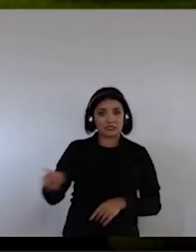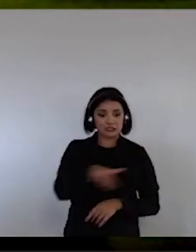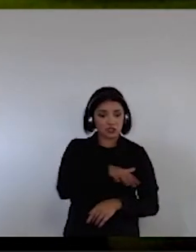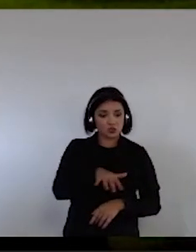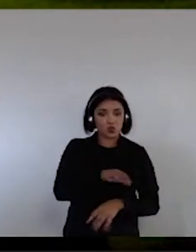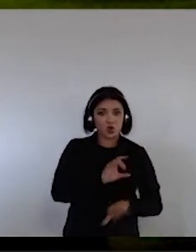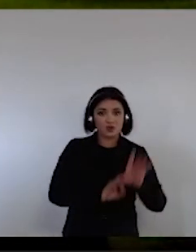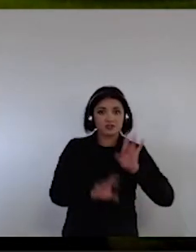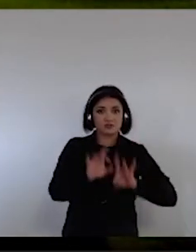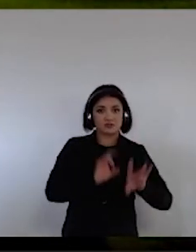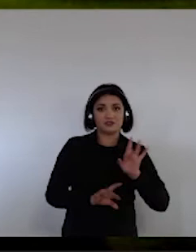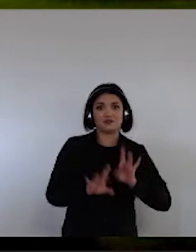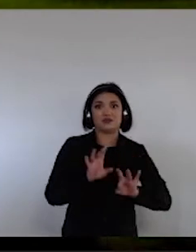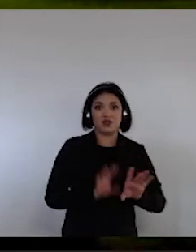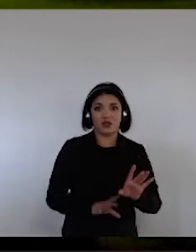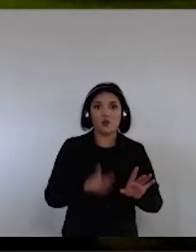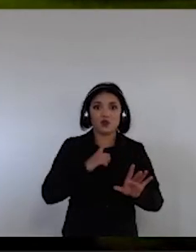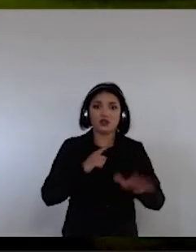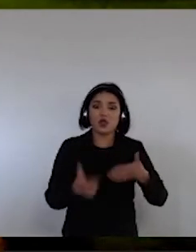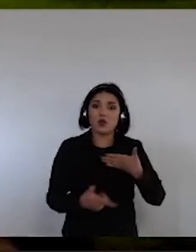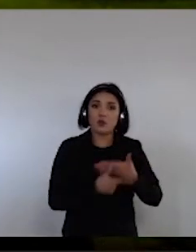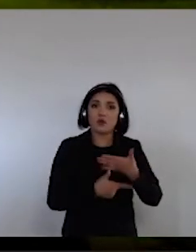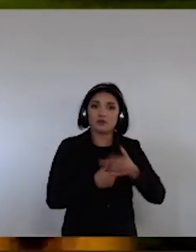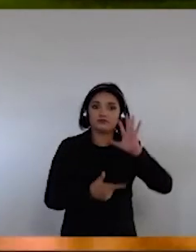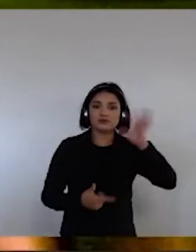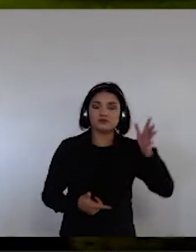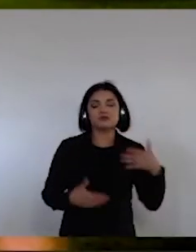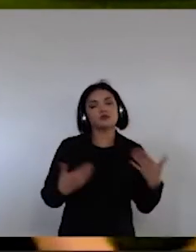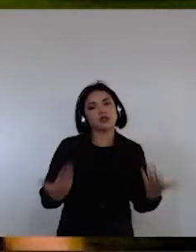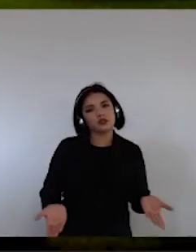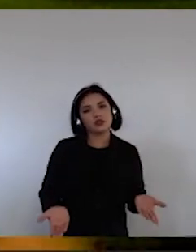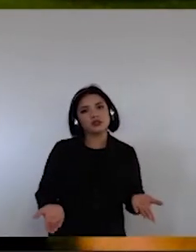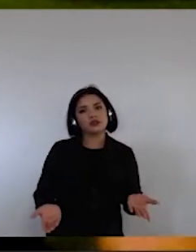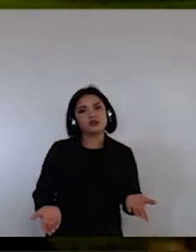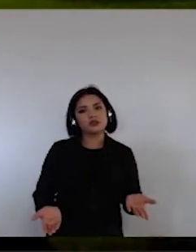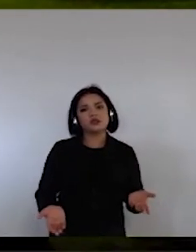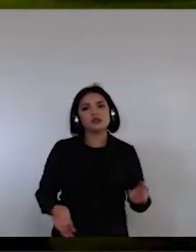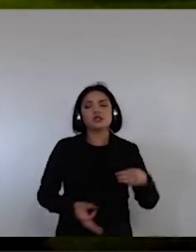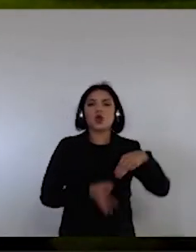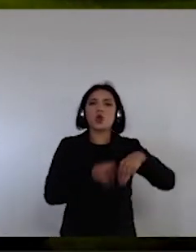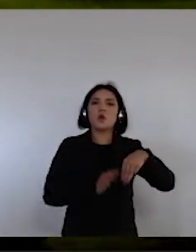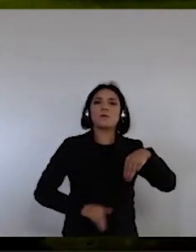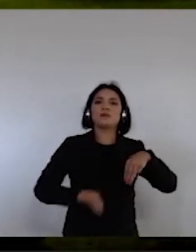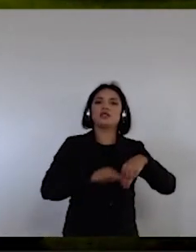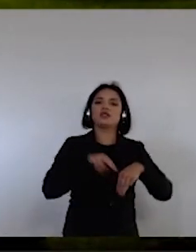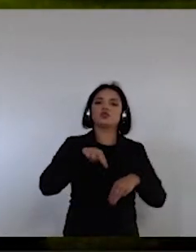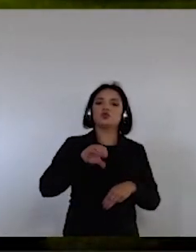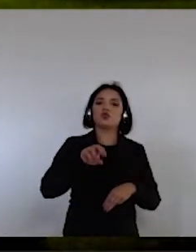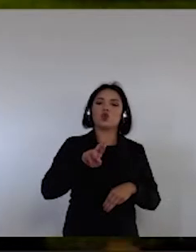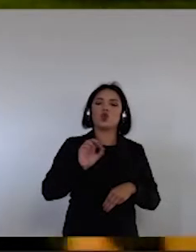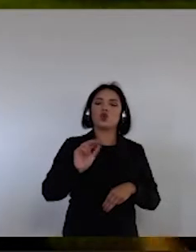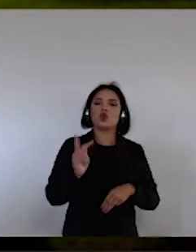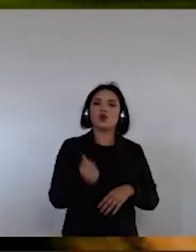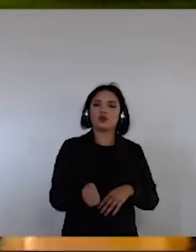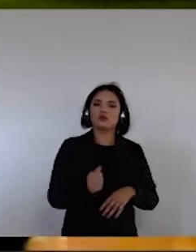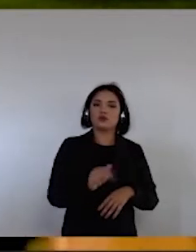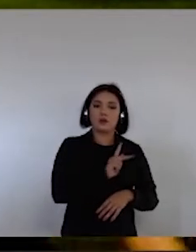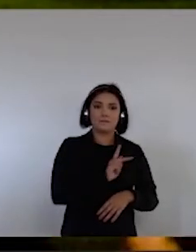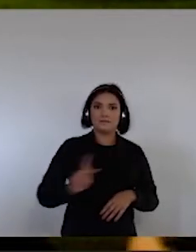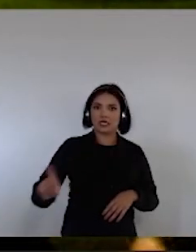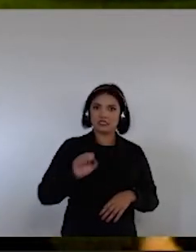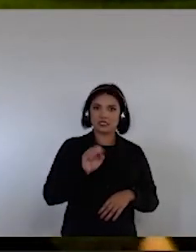absolutamente dependente de uma solução e que nós precisamos encontrar essa solução. Por exemplo, são os chamados pedidos